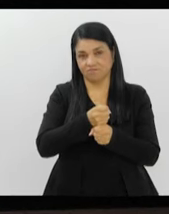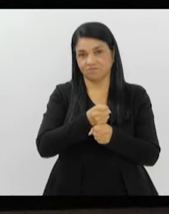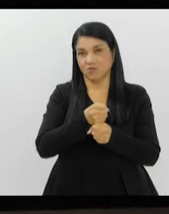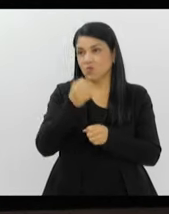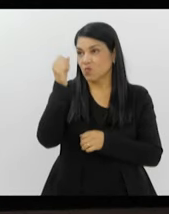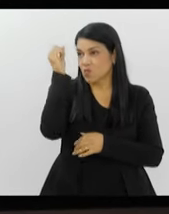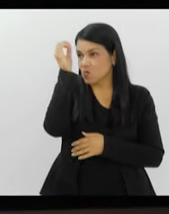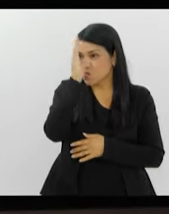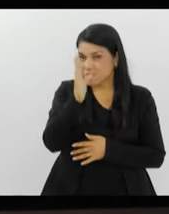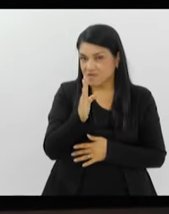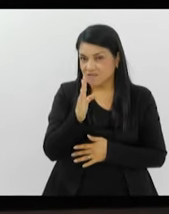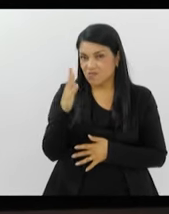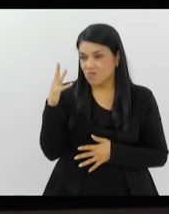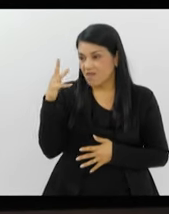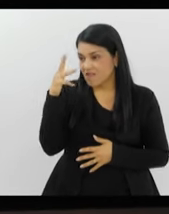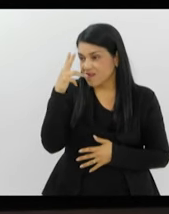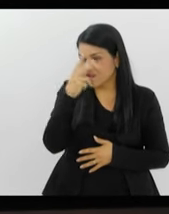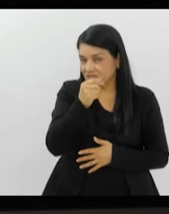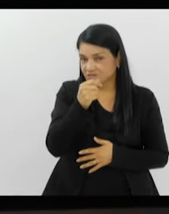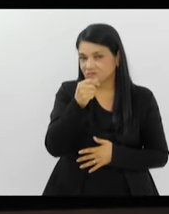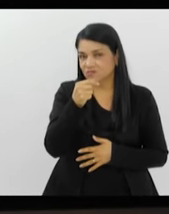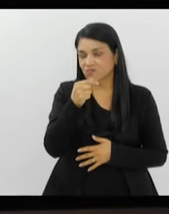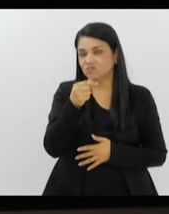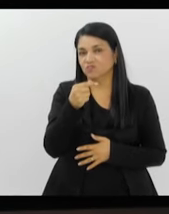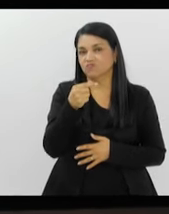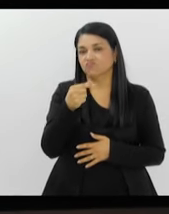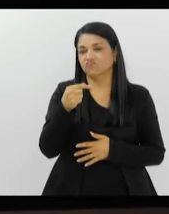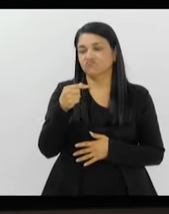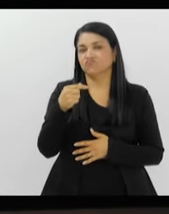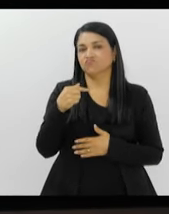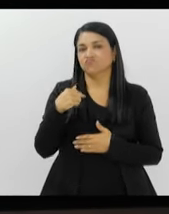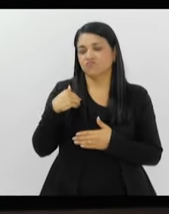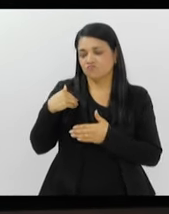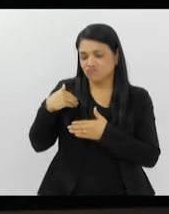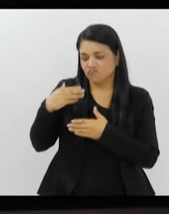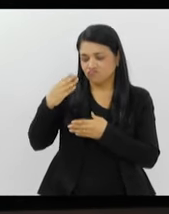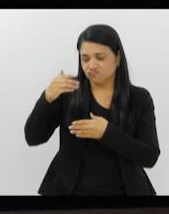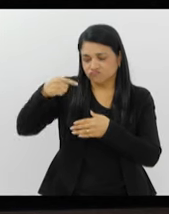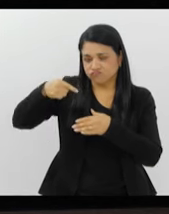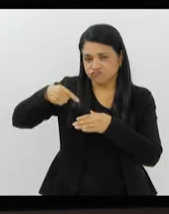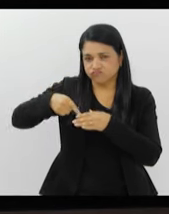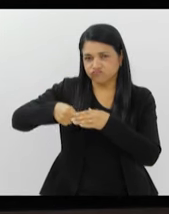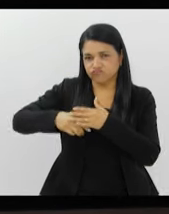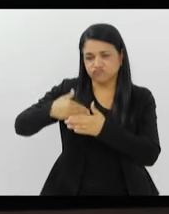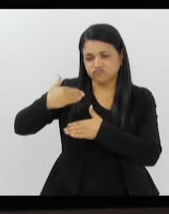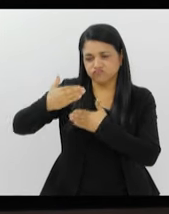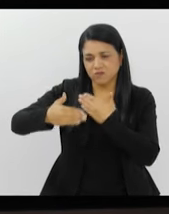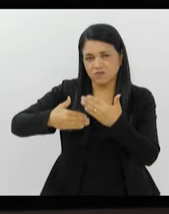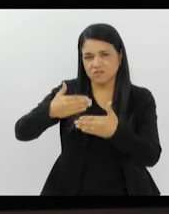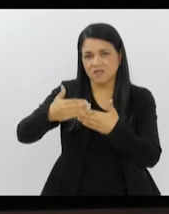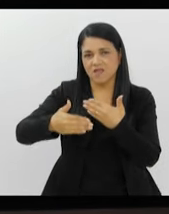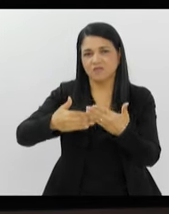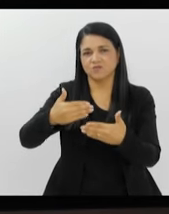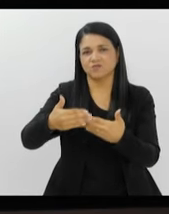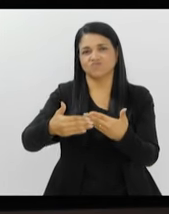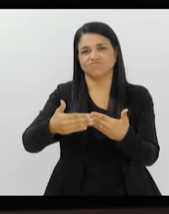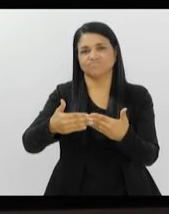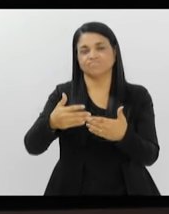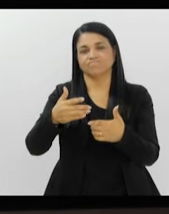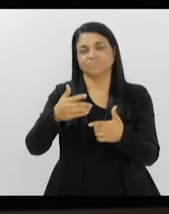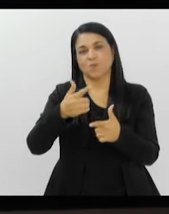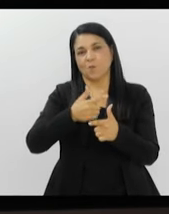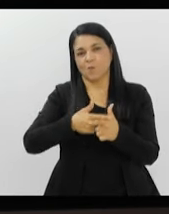lindo mergulhou num processo de metástase